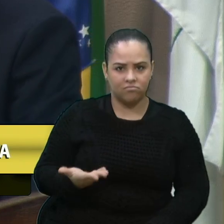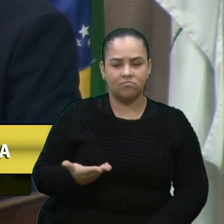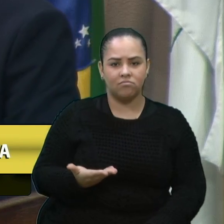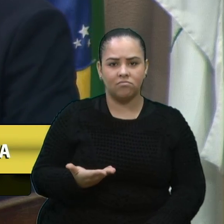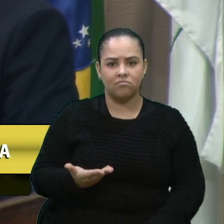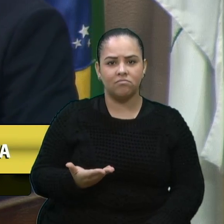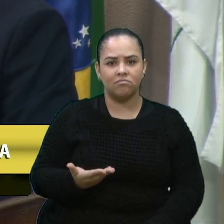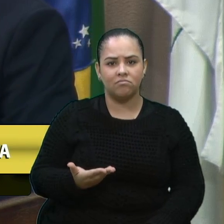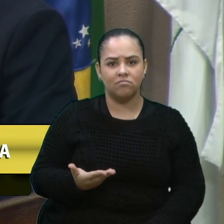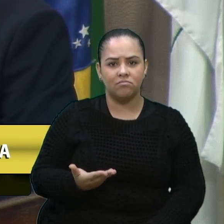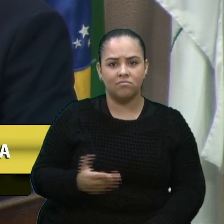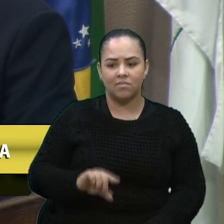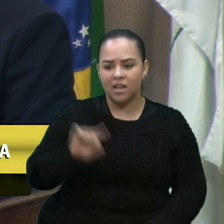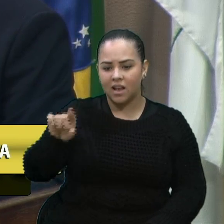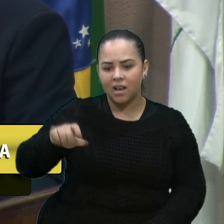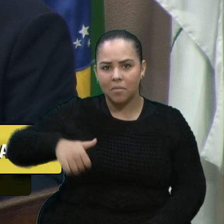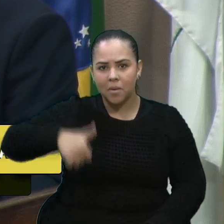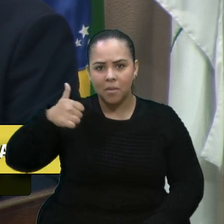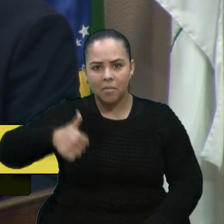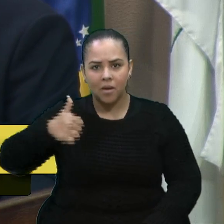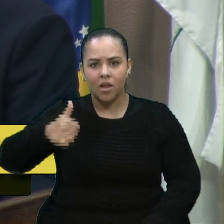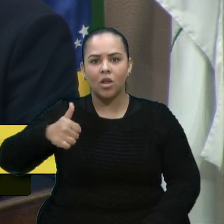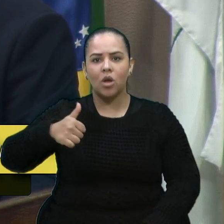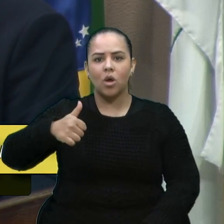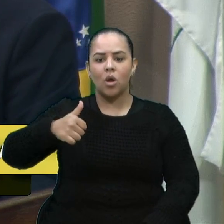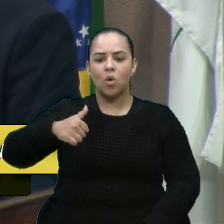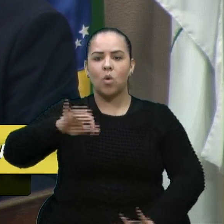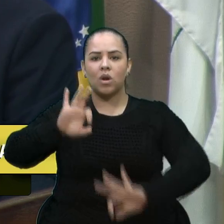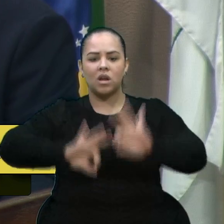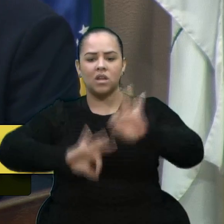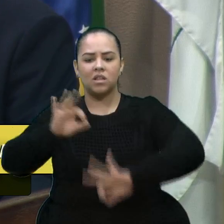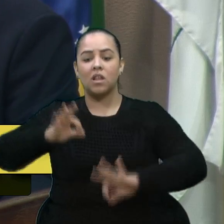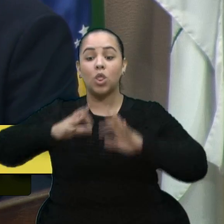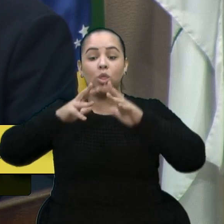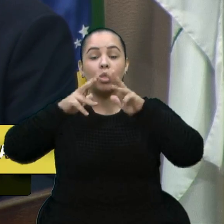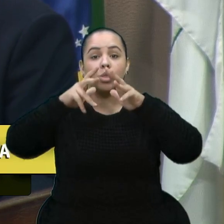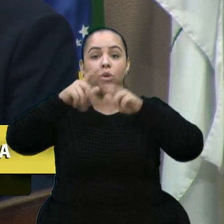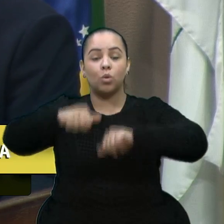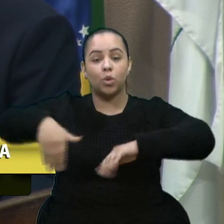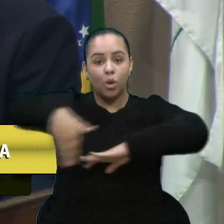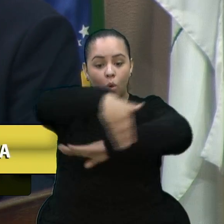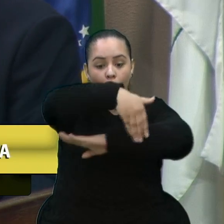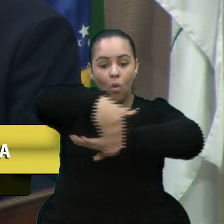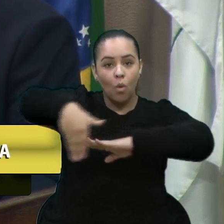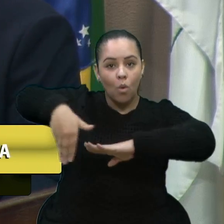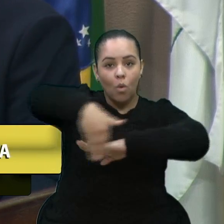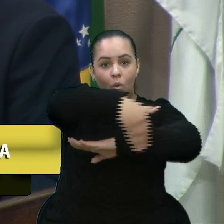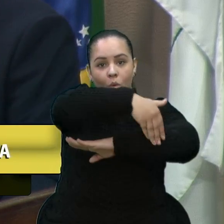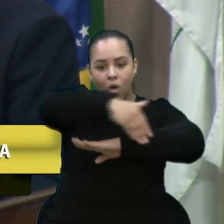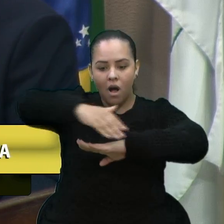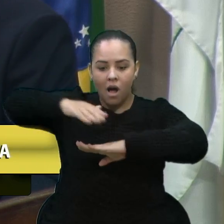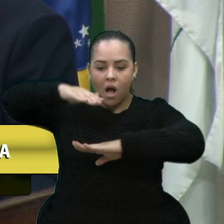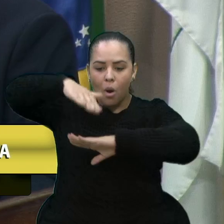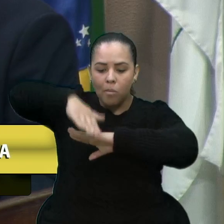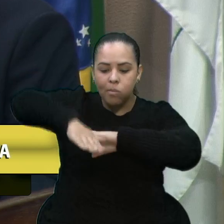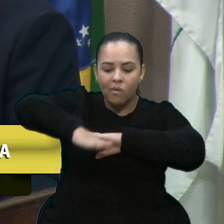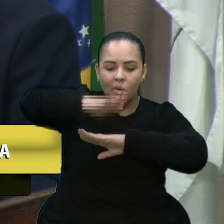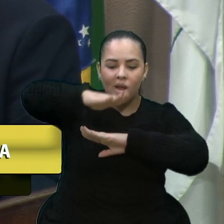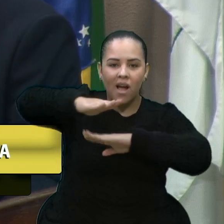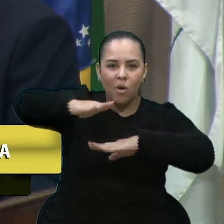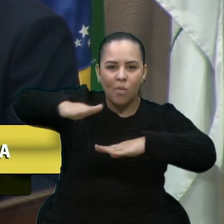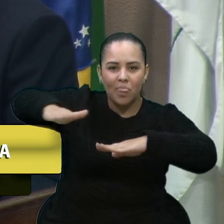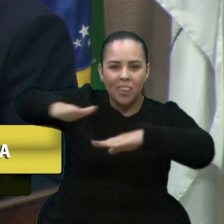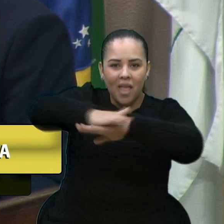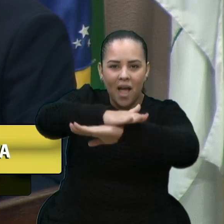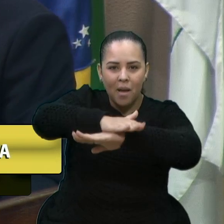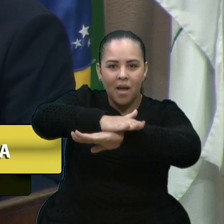concessionária primeiro renove toda a rodovia, as rodovias, as concessionárias renovem as rodovias e depois